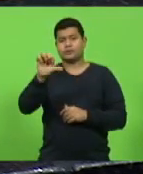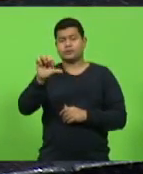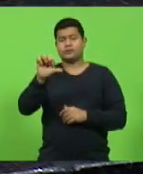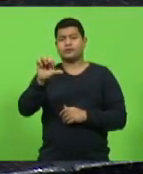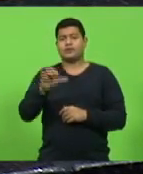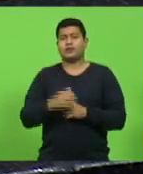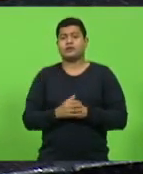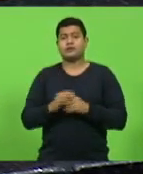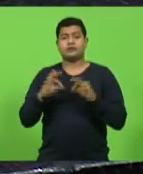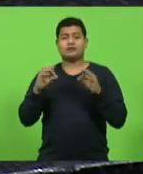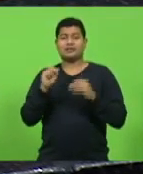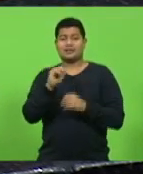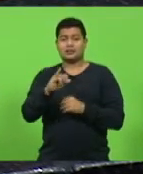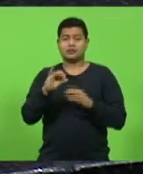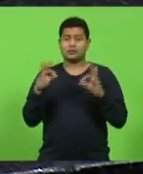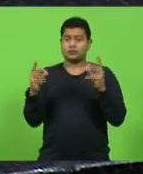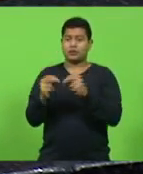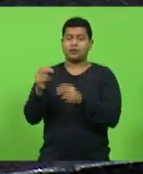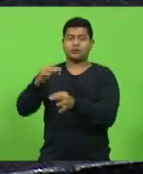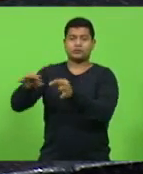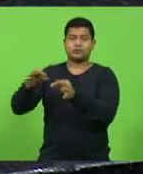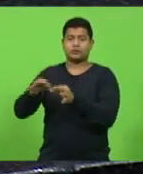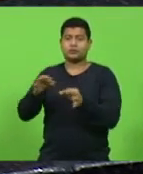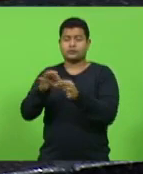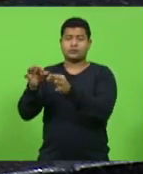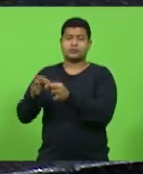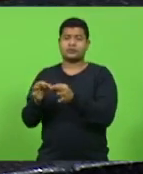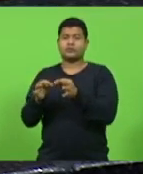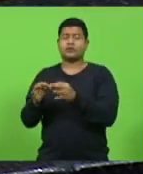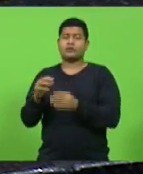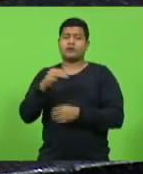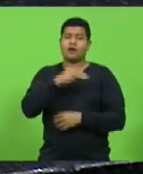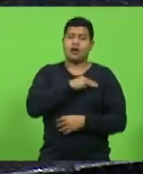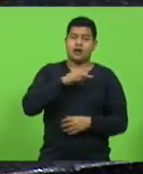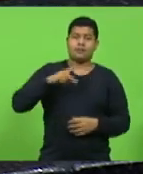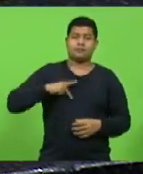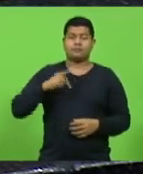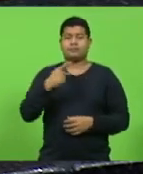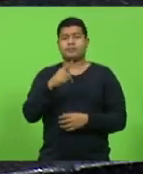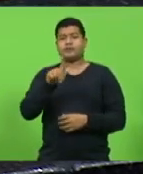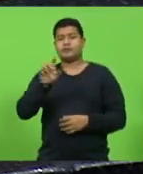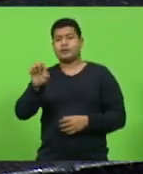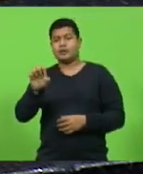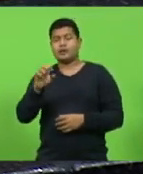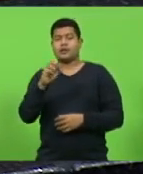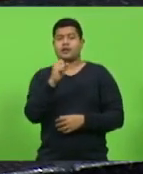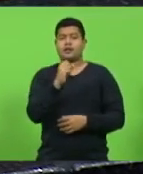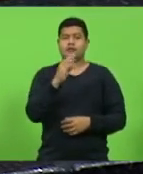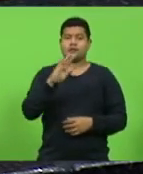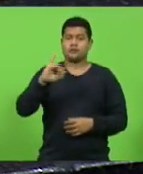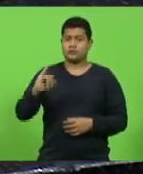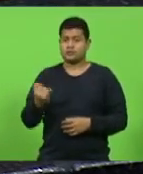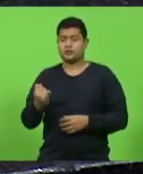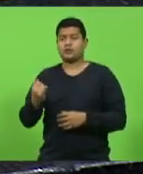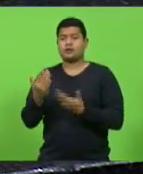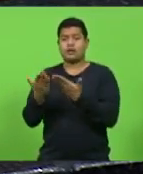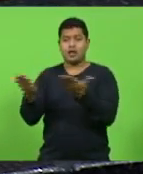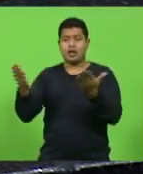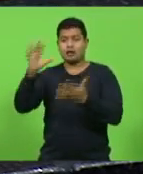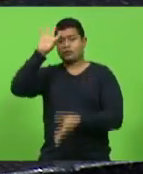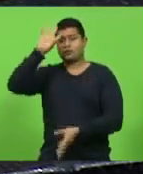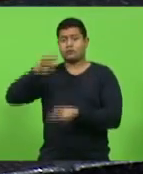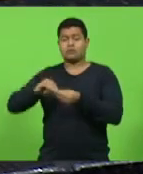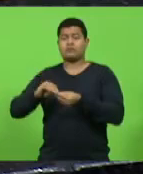órgãos integrantes do Judiciário, MP, PGR, STJ, entenderam de forma